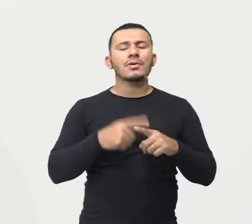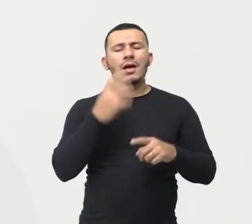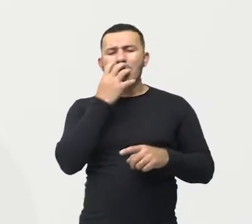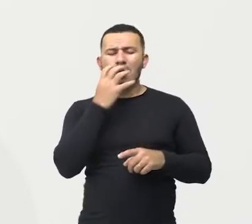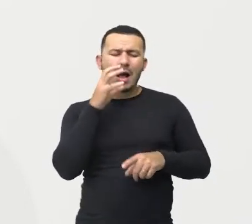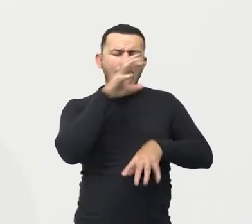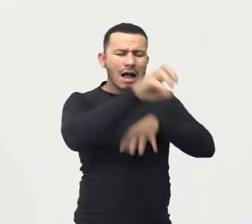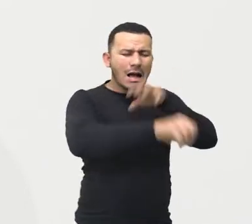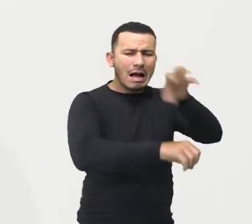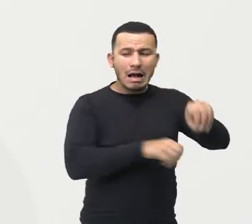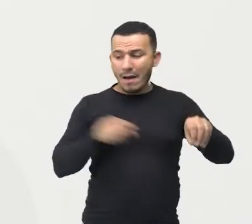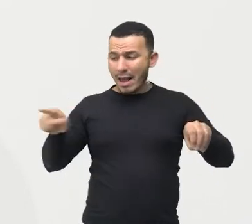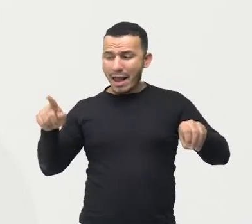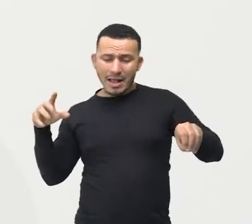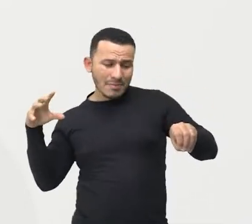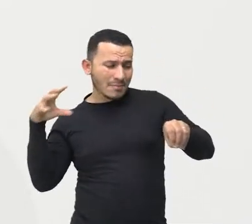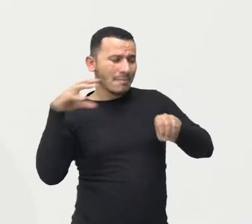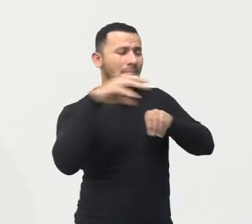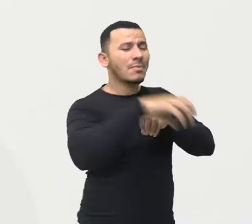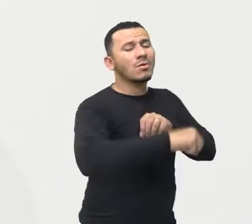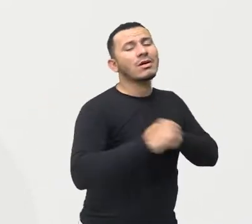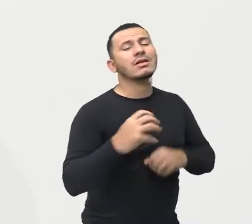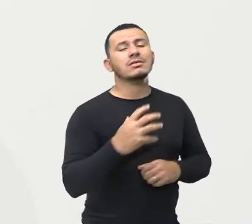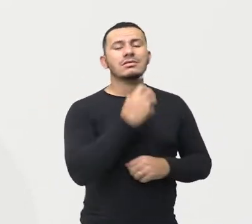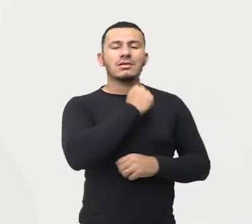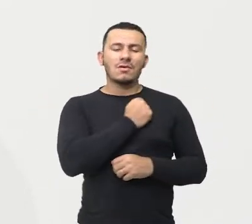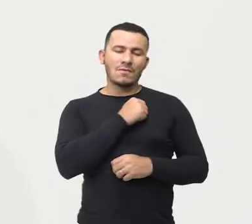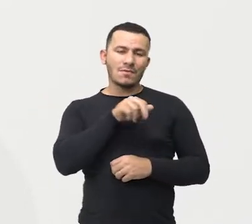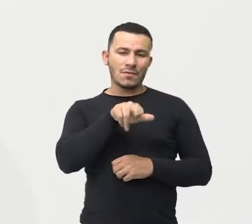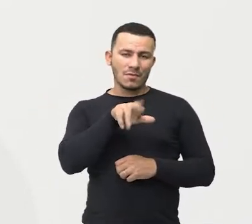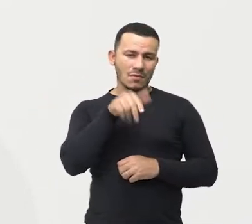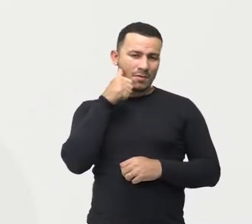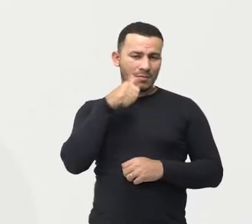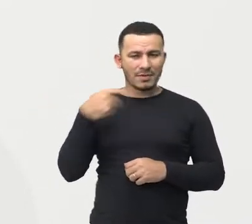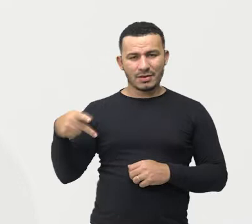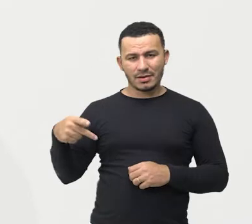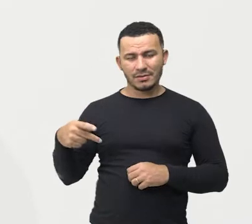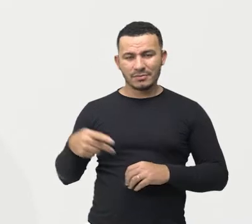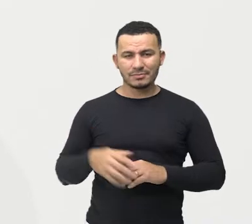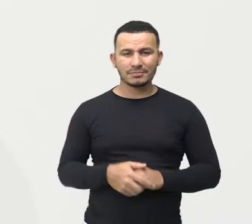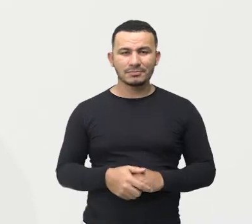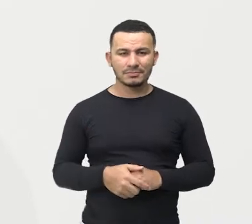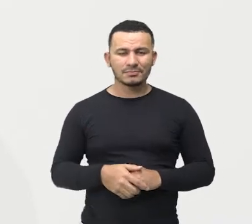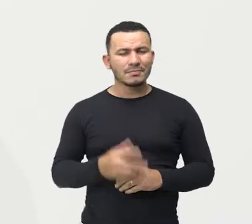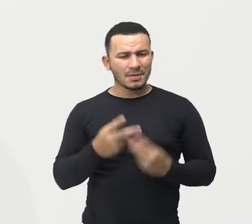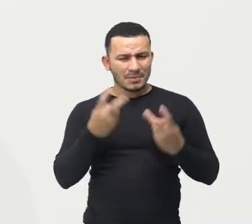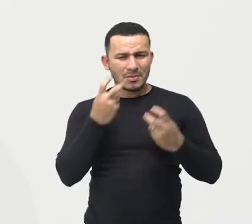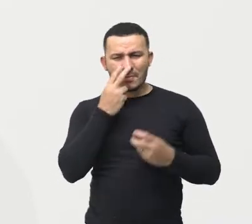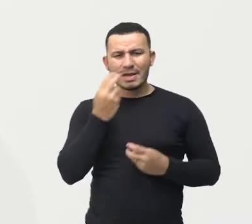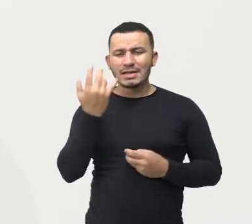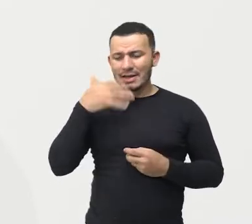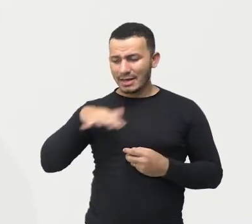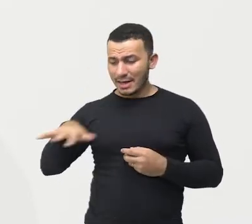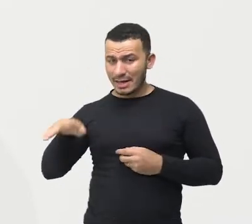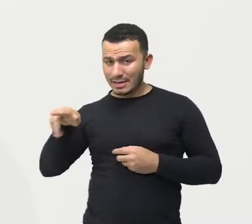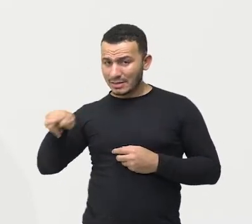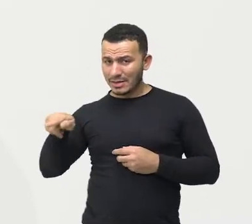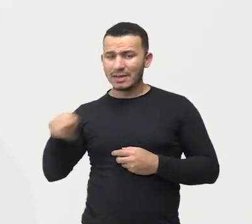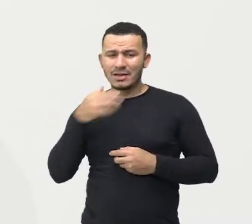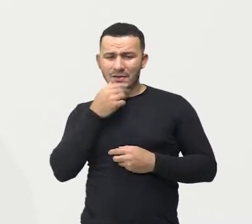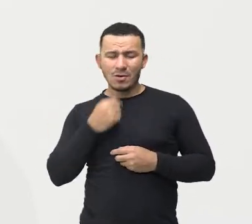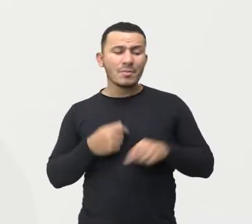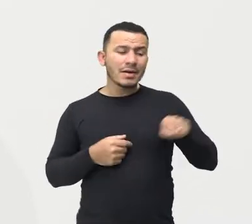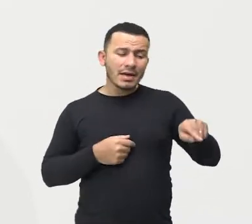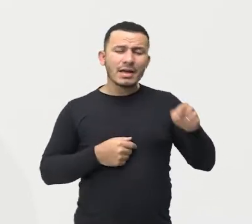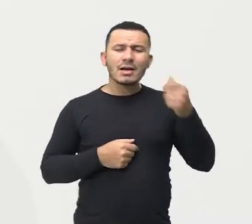cães, certo? Então perceba que uma criança salvou outra criança de um ataque de cães.